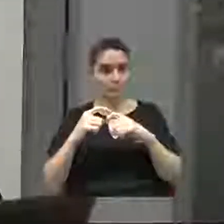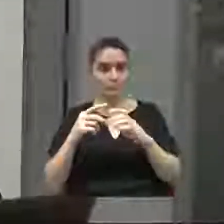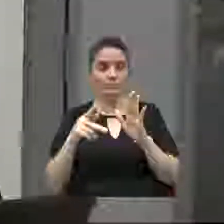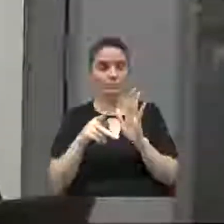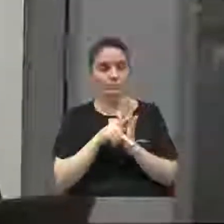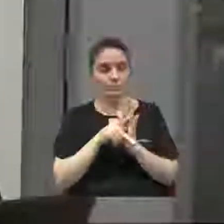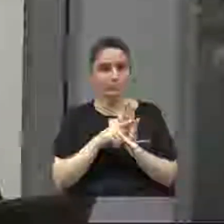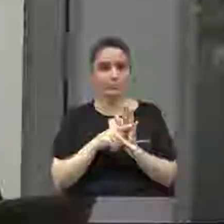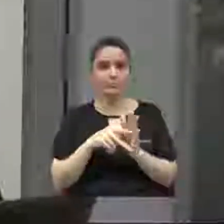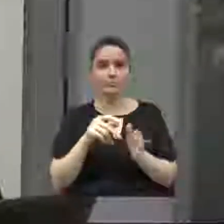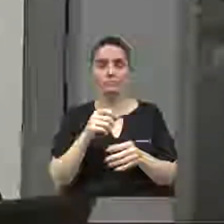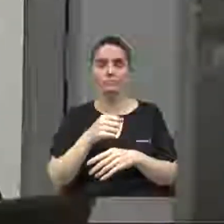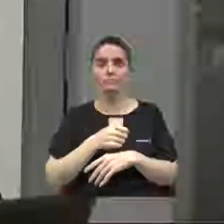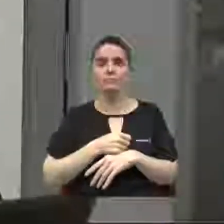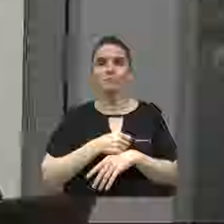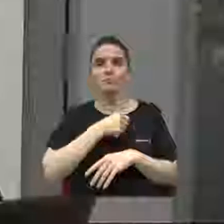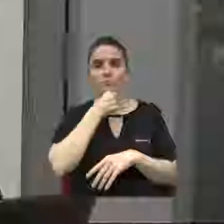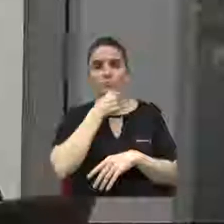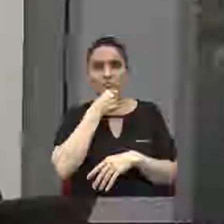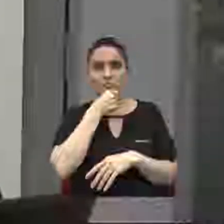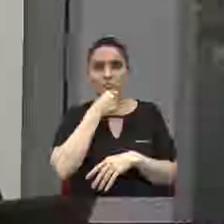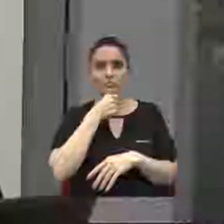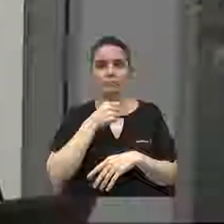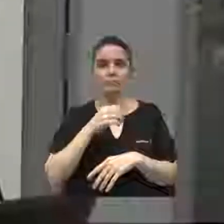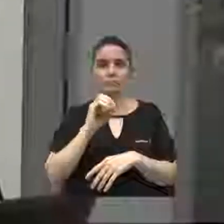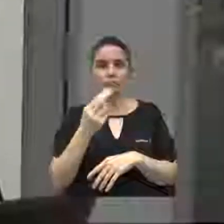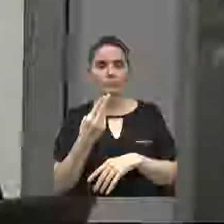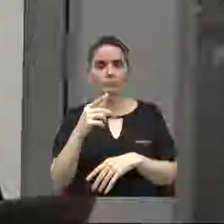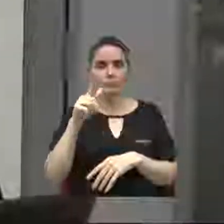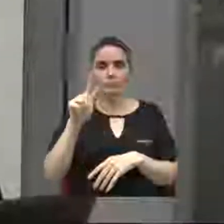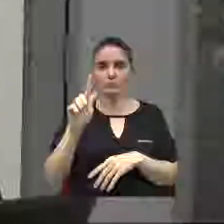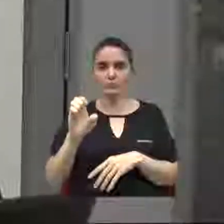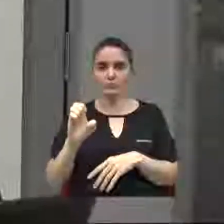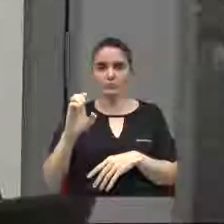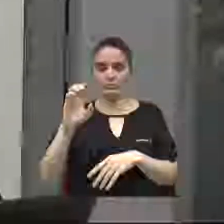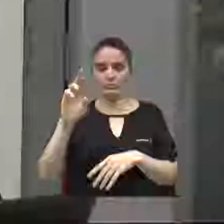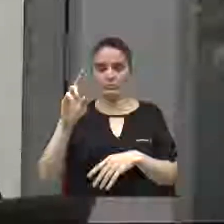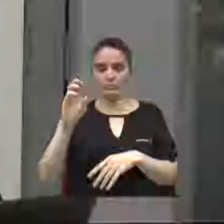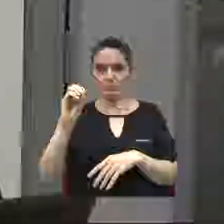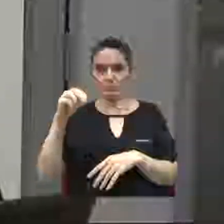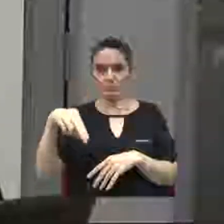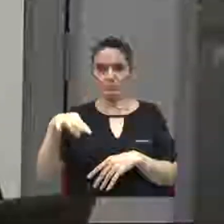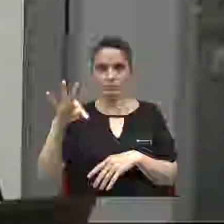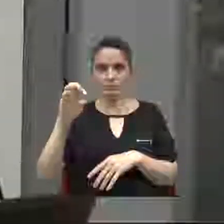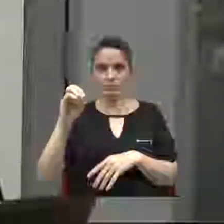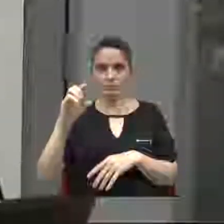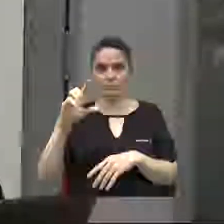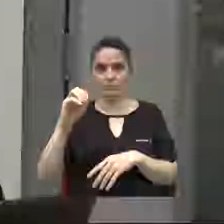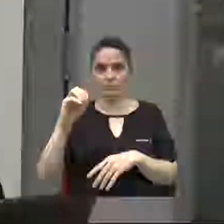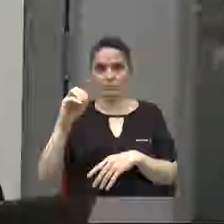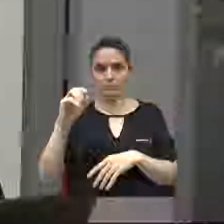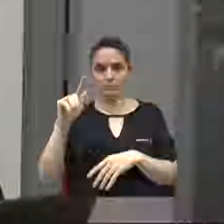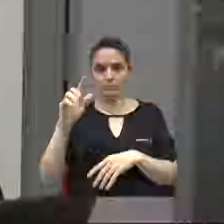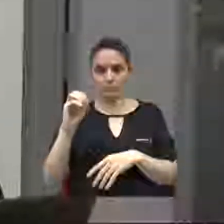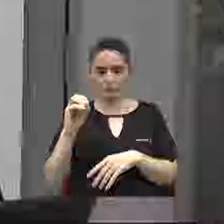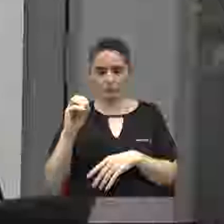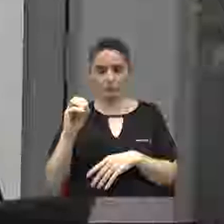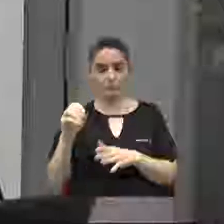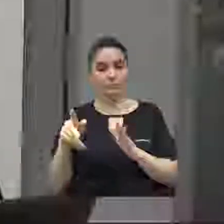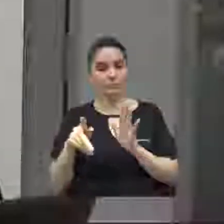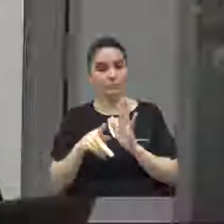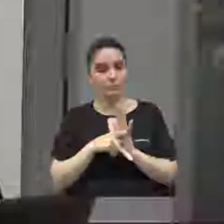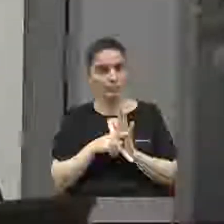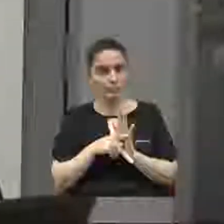geriatras, gerontólogos, que são profissionais que prestam assistencialismo às doenças da idade,